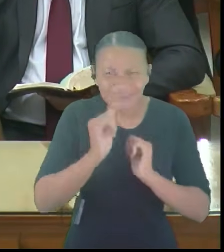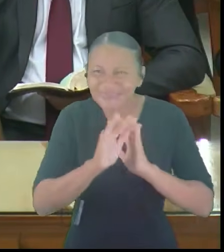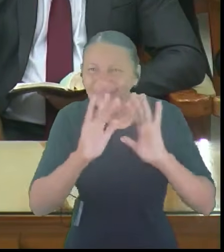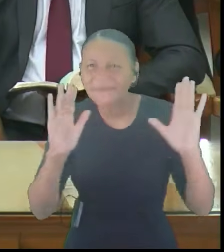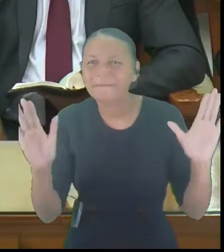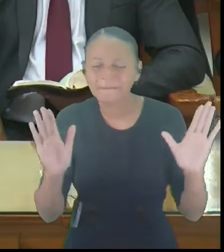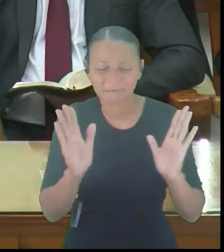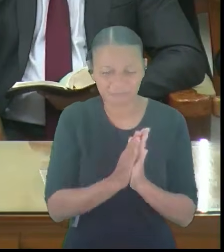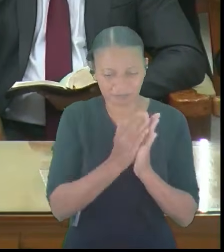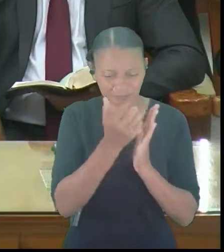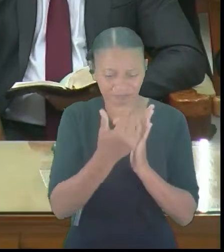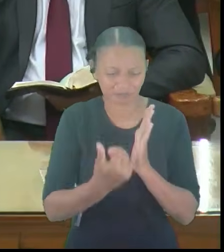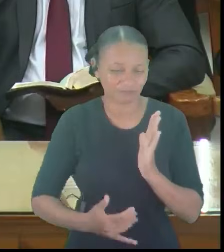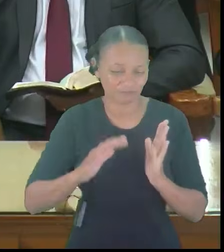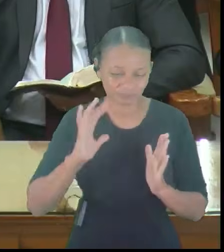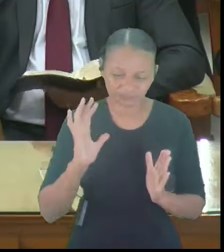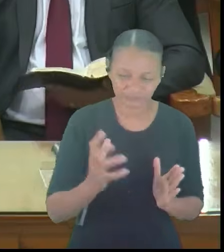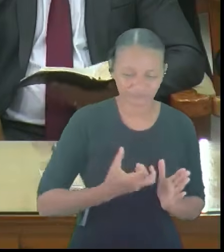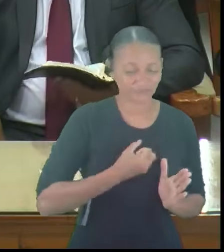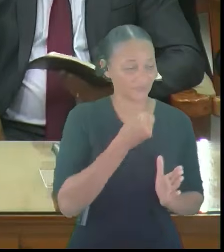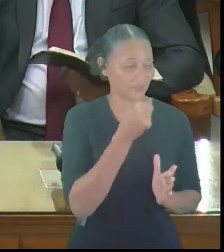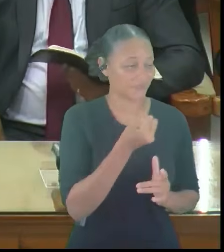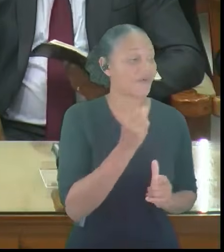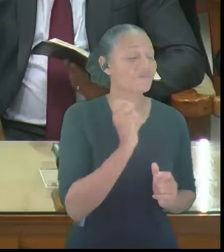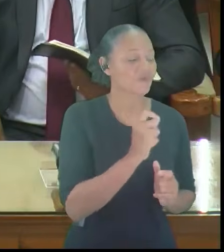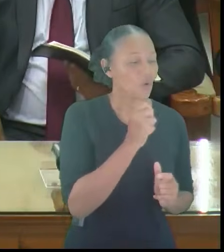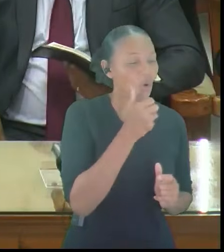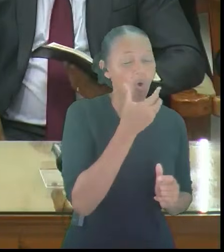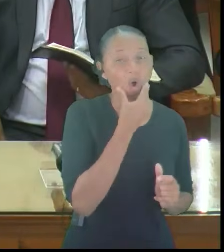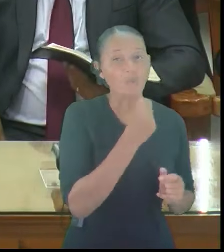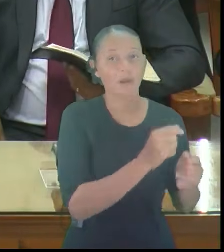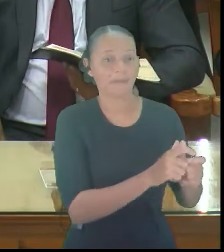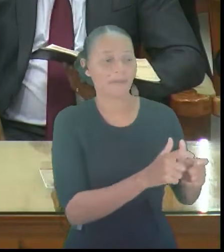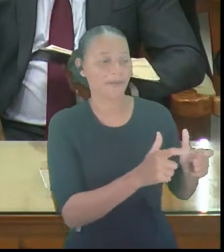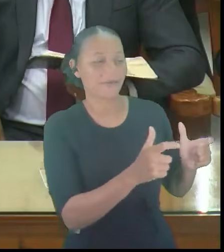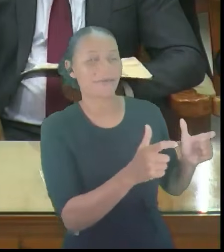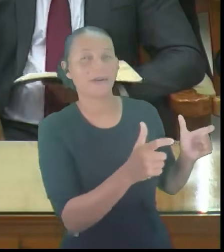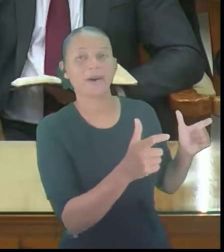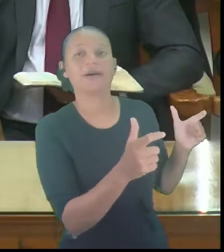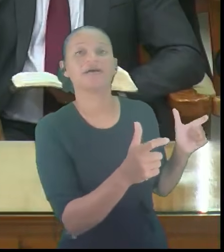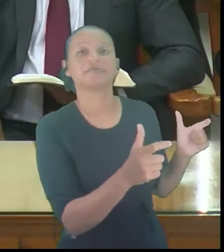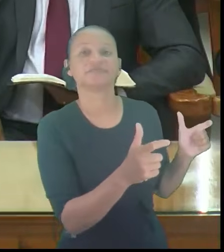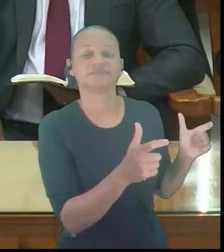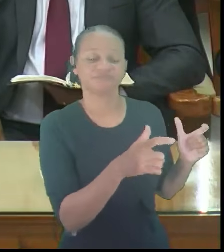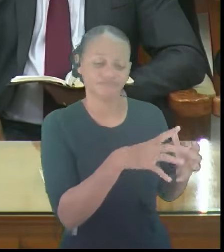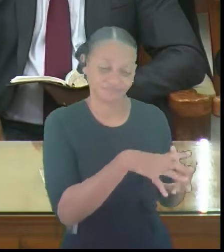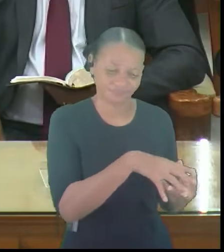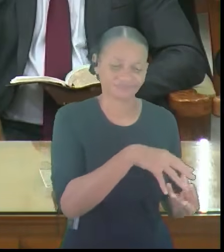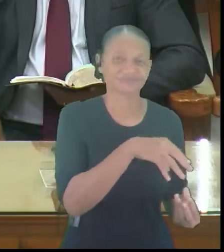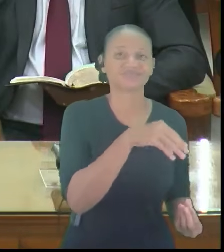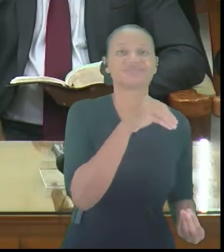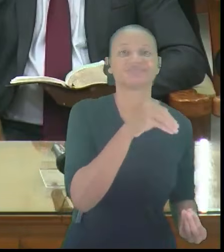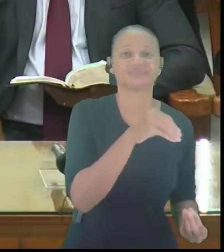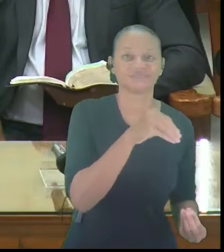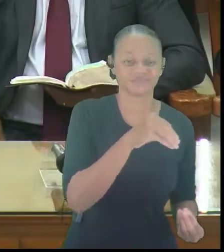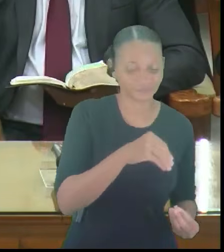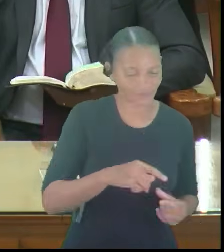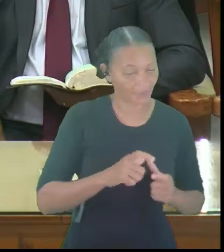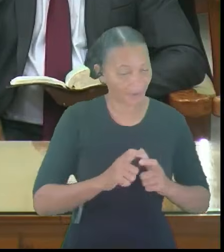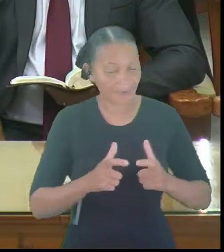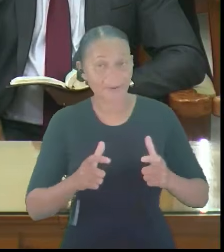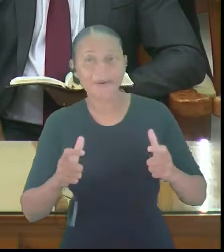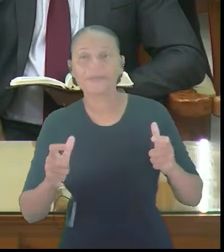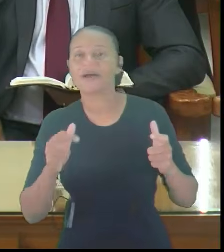Bíblia diz que se salvava tanto homens, quer dizer que a alma do homem e a alma da